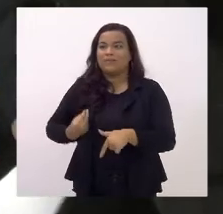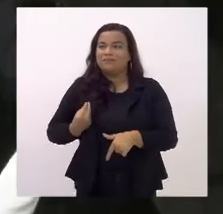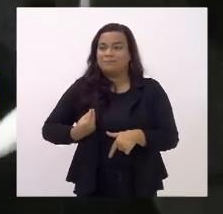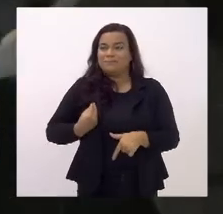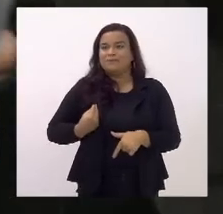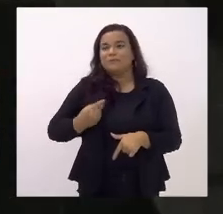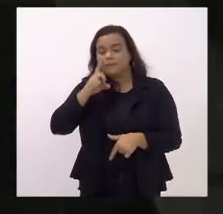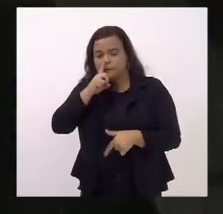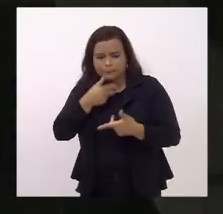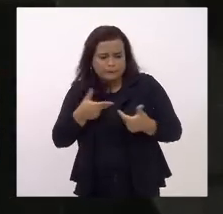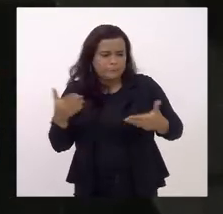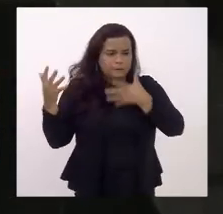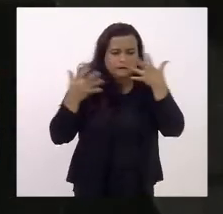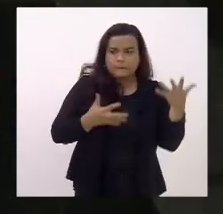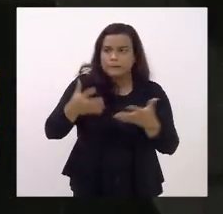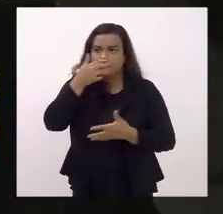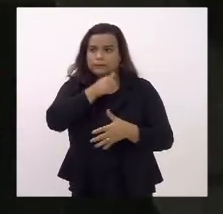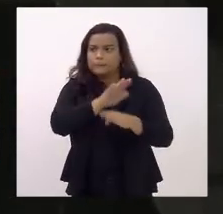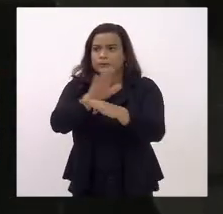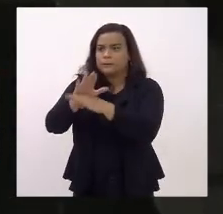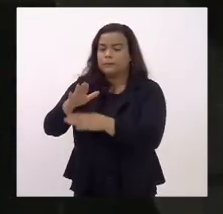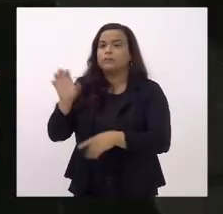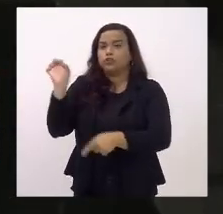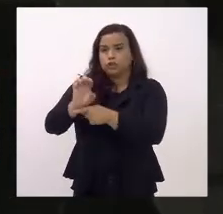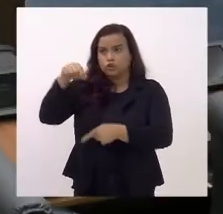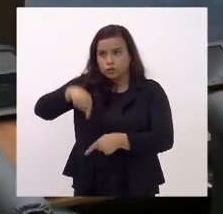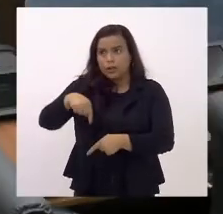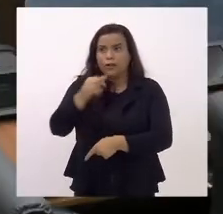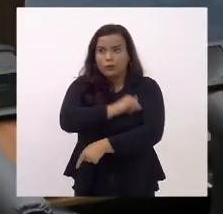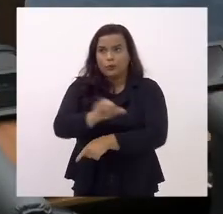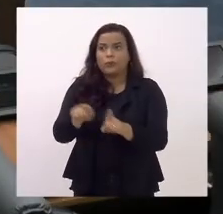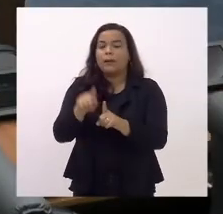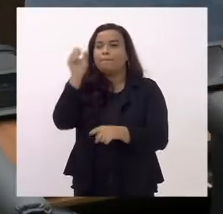risco nas unidades de saúde deste Estado e do Brasil. Muito obrigado.